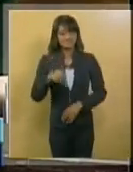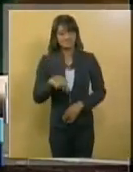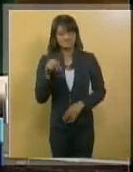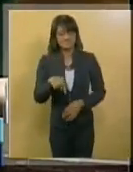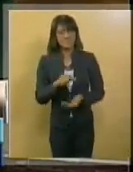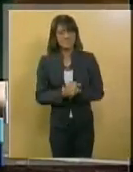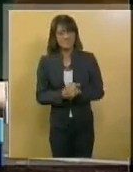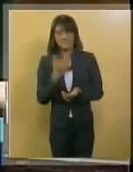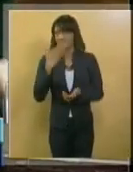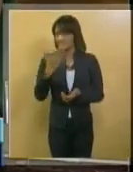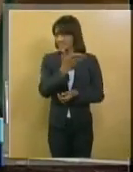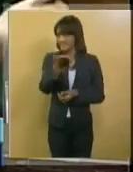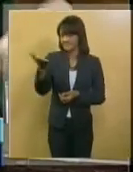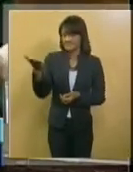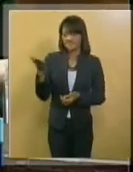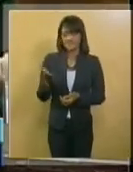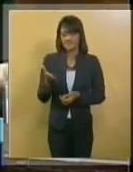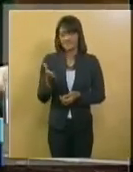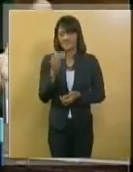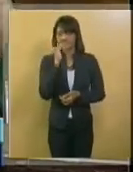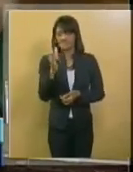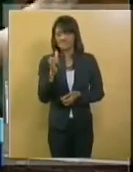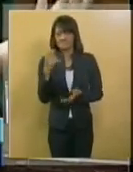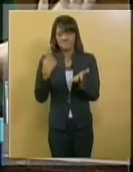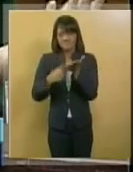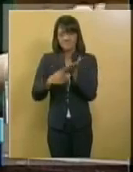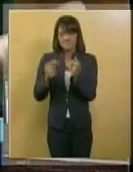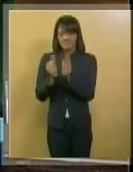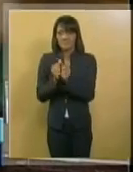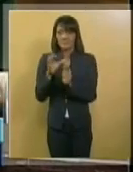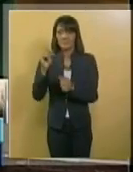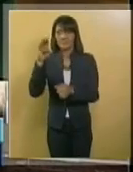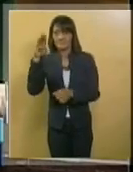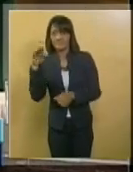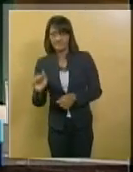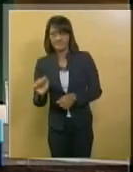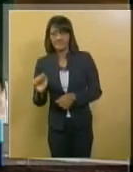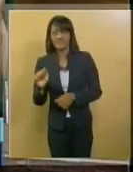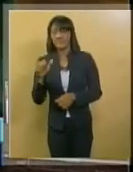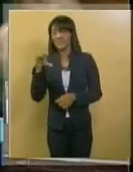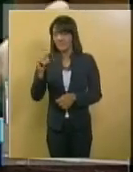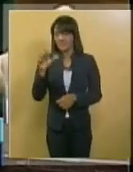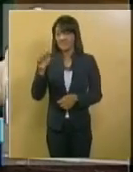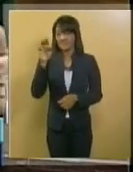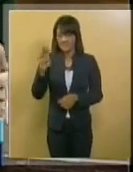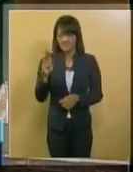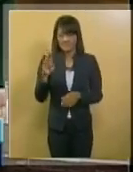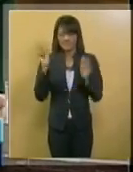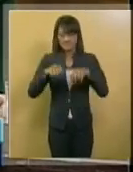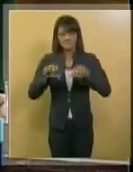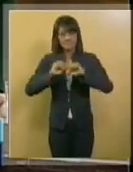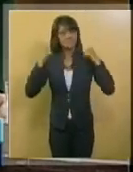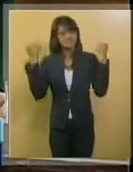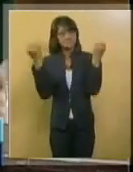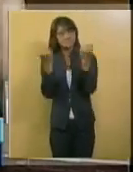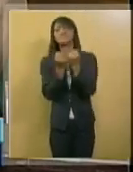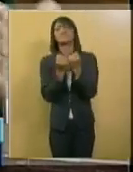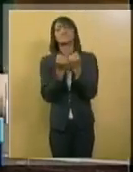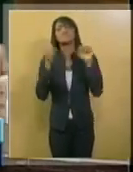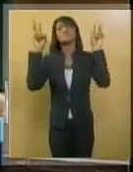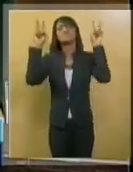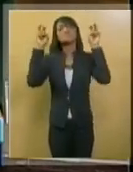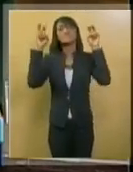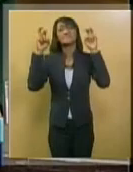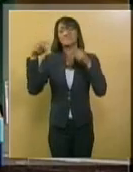faça, sugiro essa casa que se junte com a ABEL, com mais alguma instituição, e que o faça, que traga um simpósio sobre esse tema.